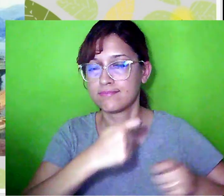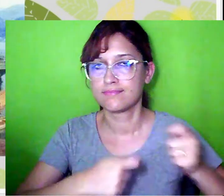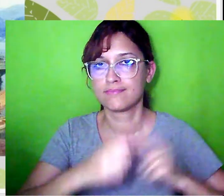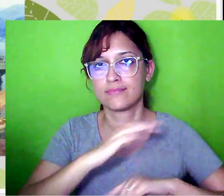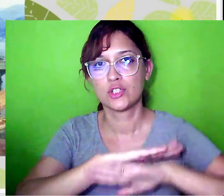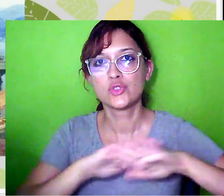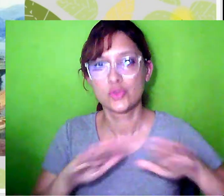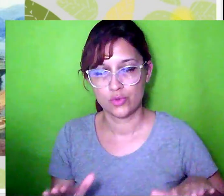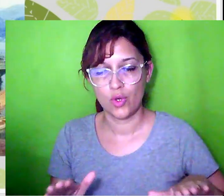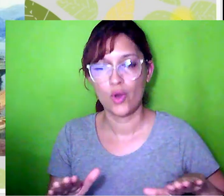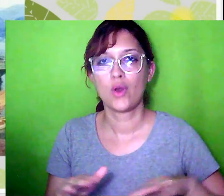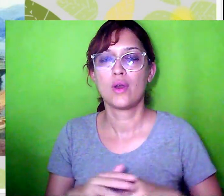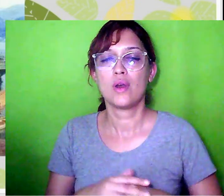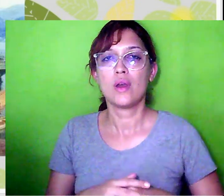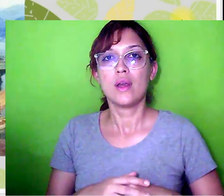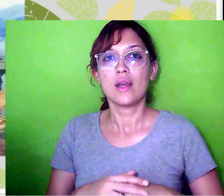Portugal.